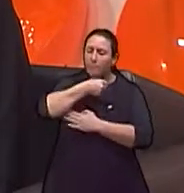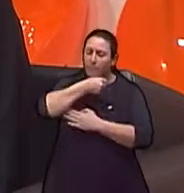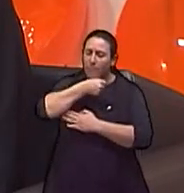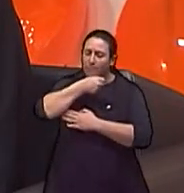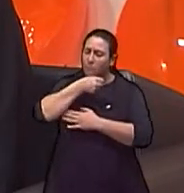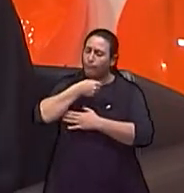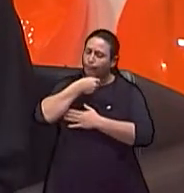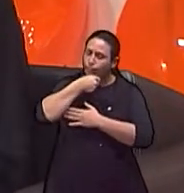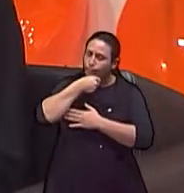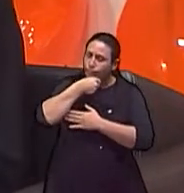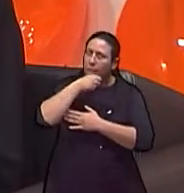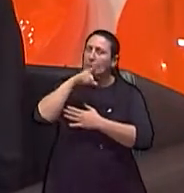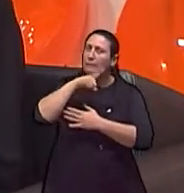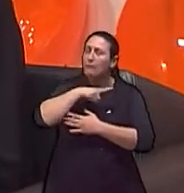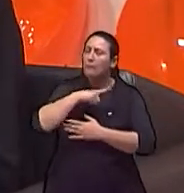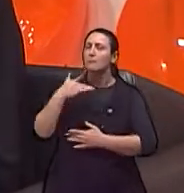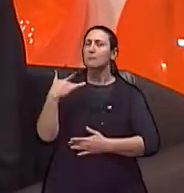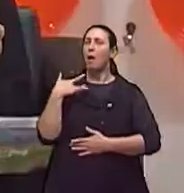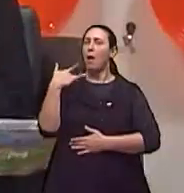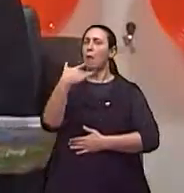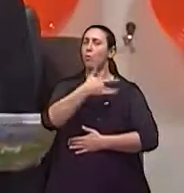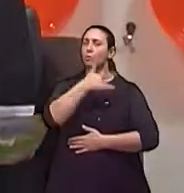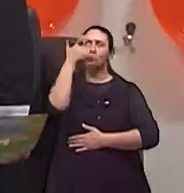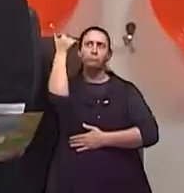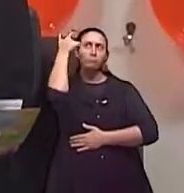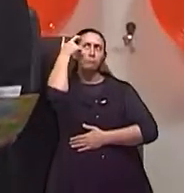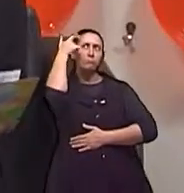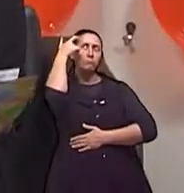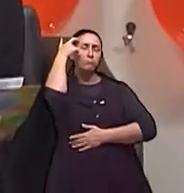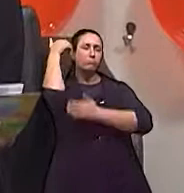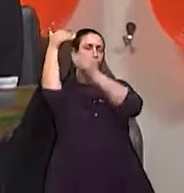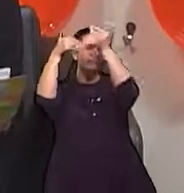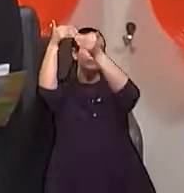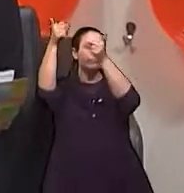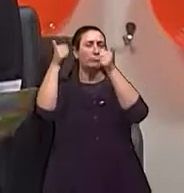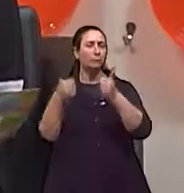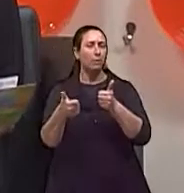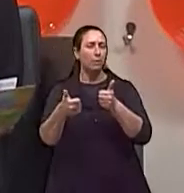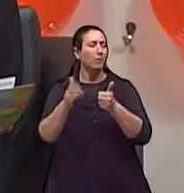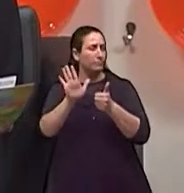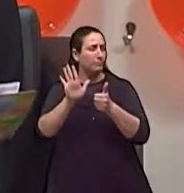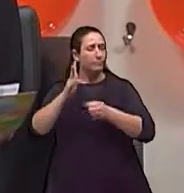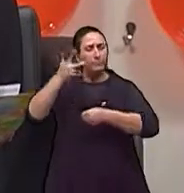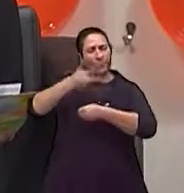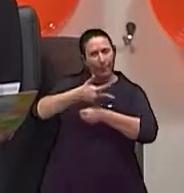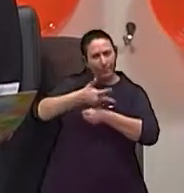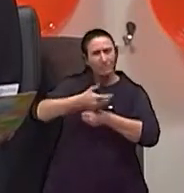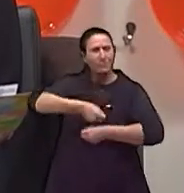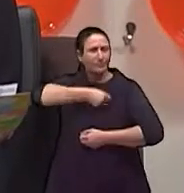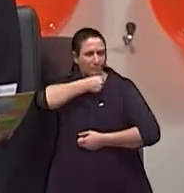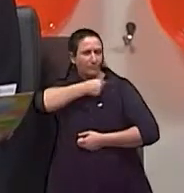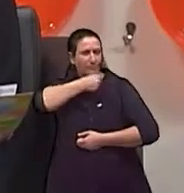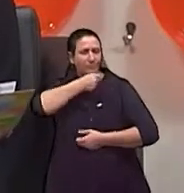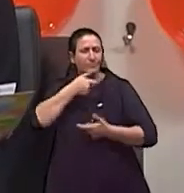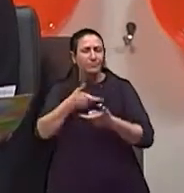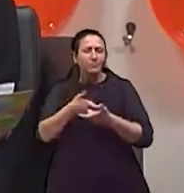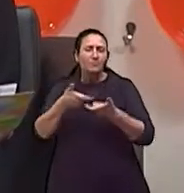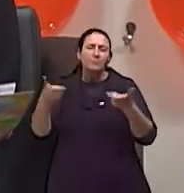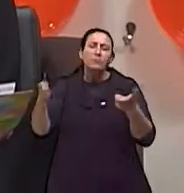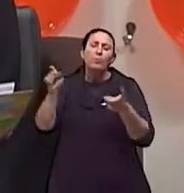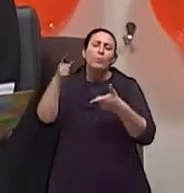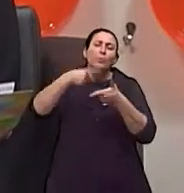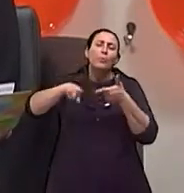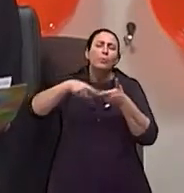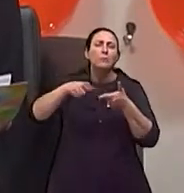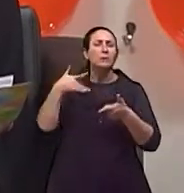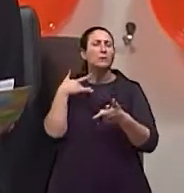saúde mental tudo que a gente quer né no processo de envelhecimento Quais as principais causas de problemas na saúde